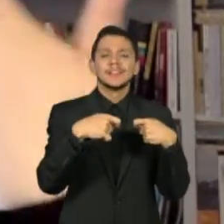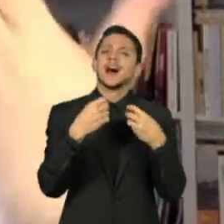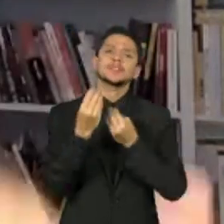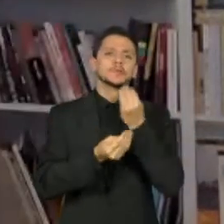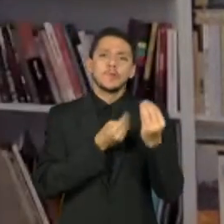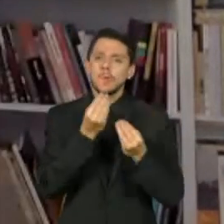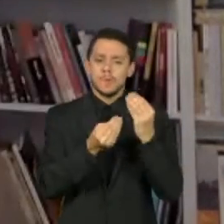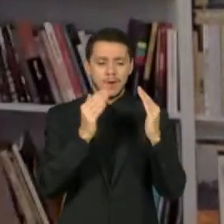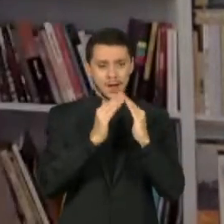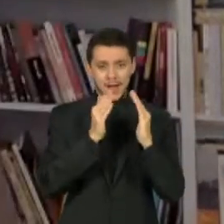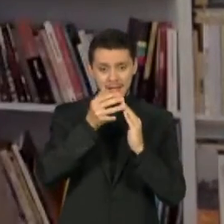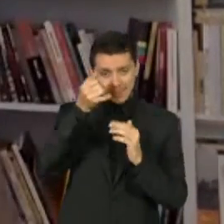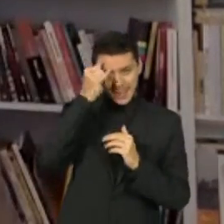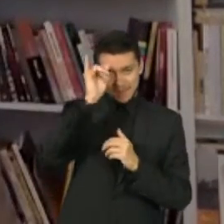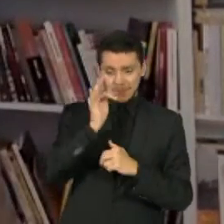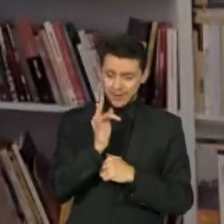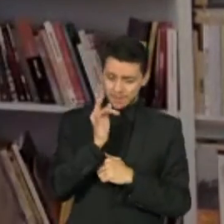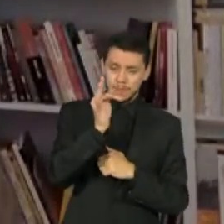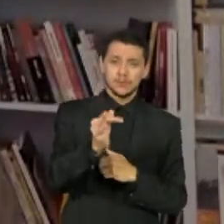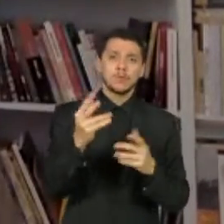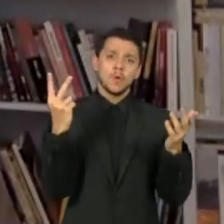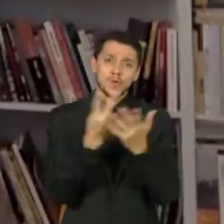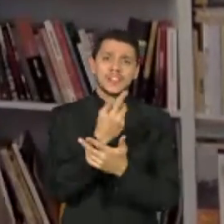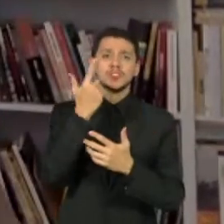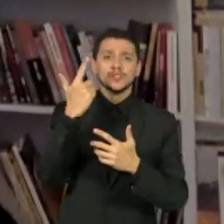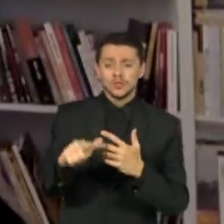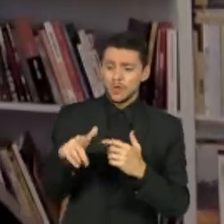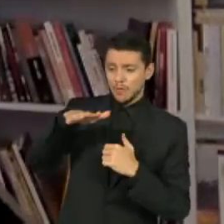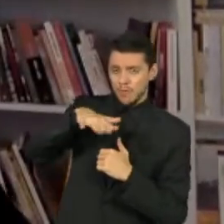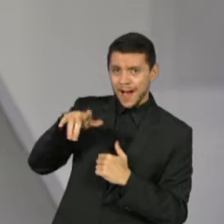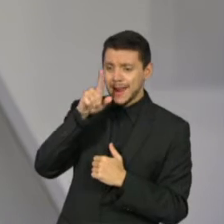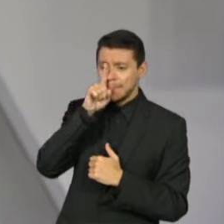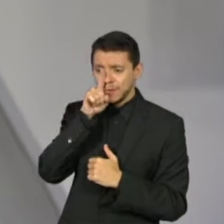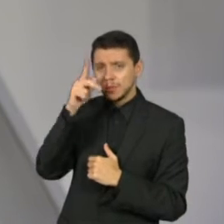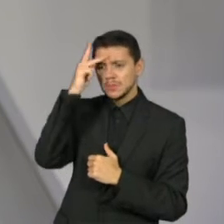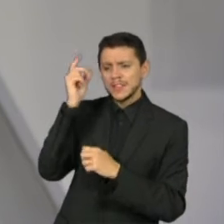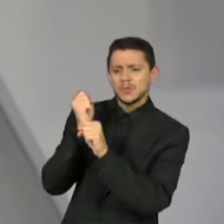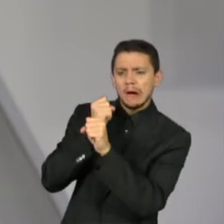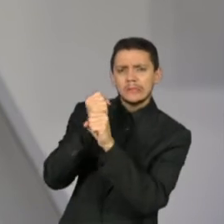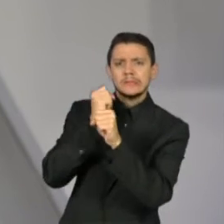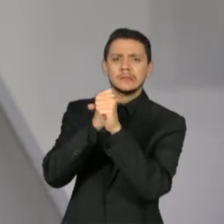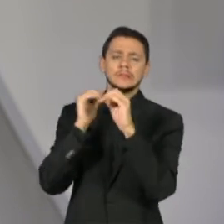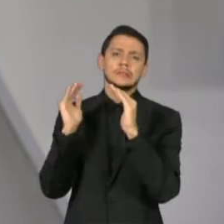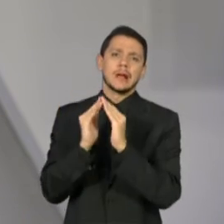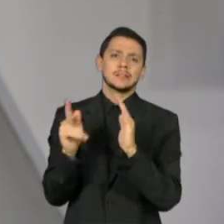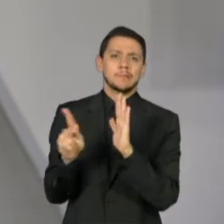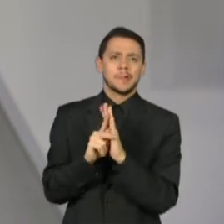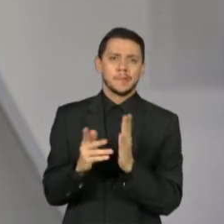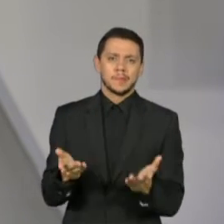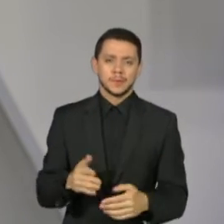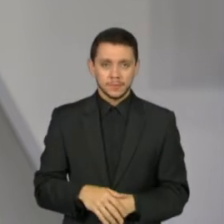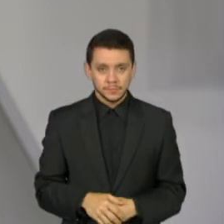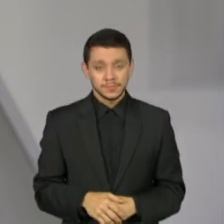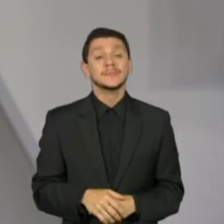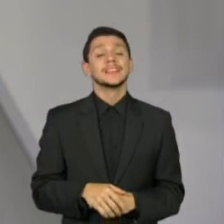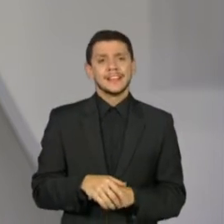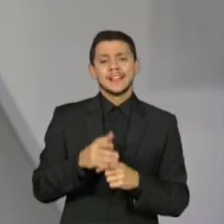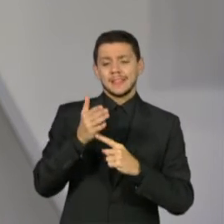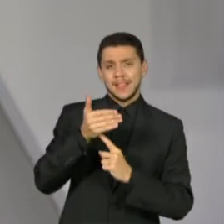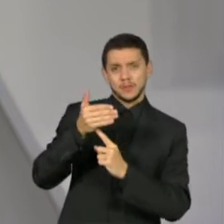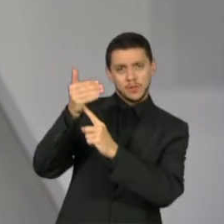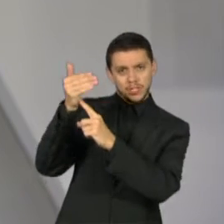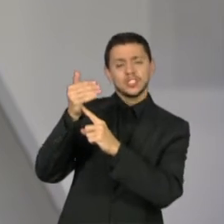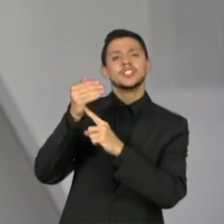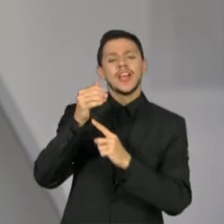gente não tenha novas ocupações em áreas de risco. Uma tecnologia de inteligência artificial usada